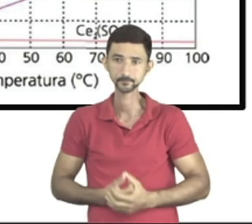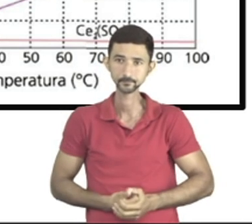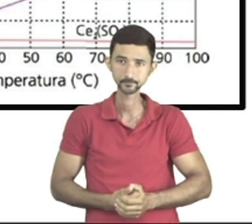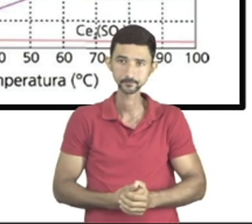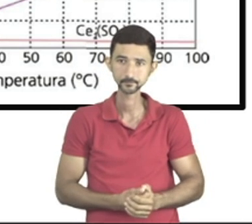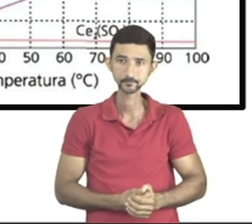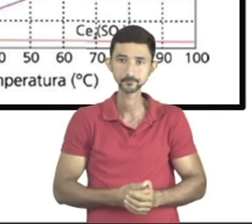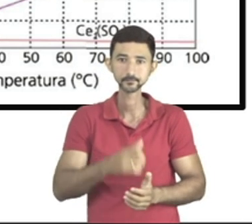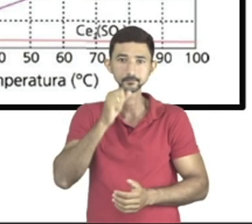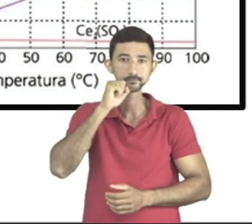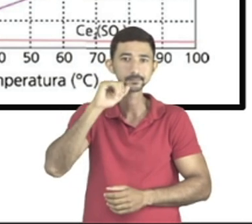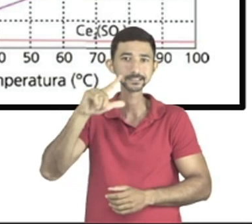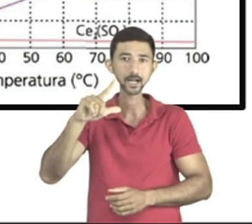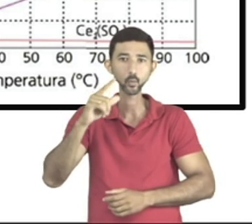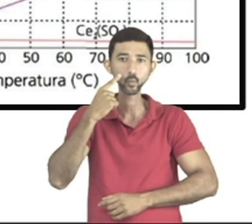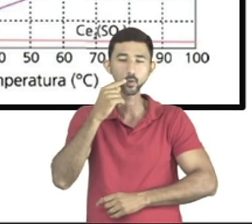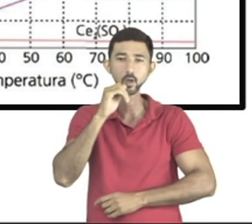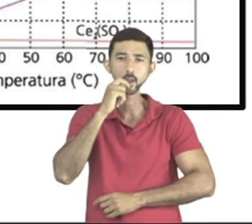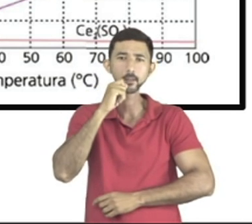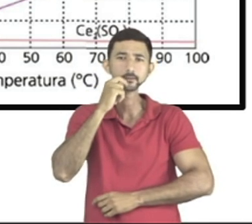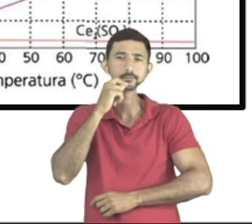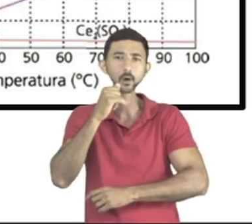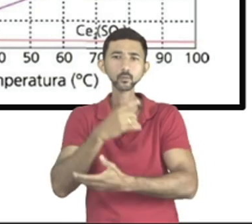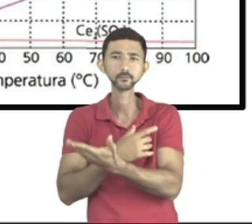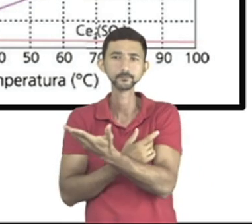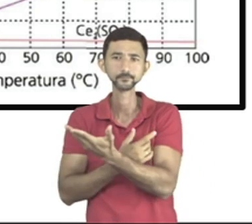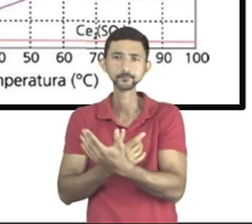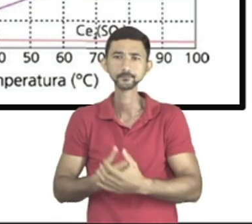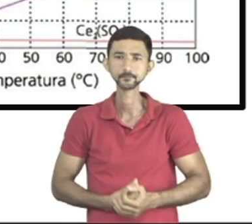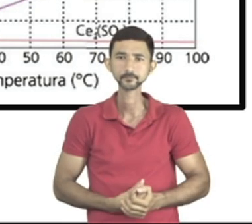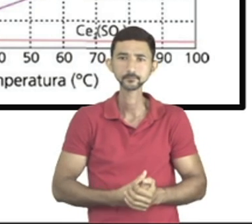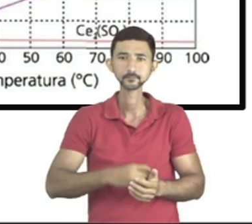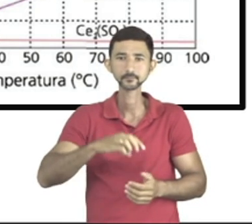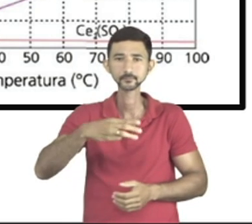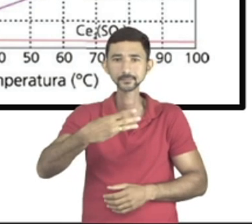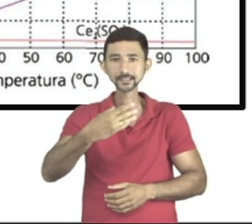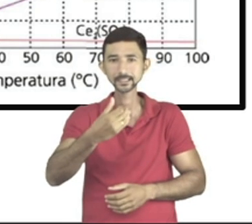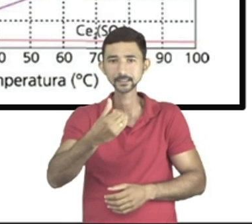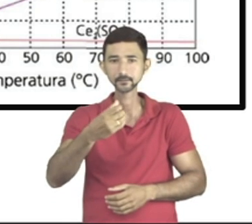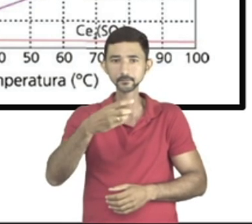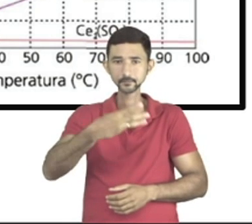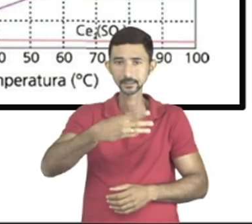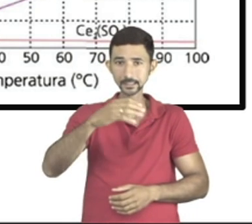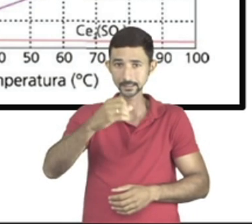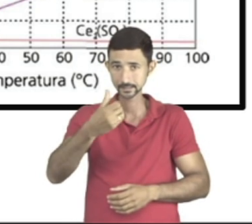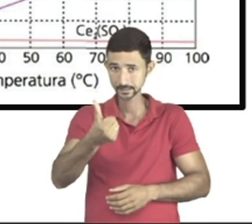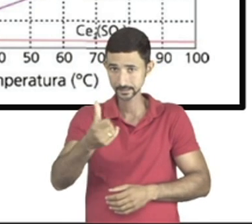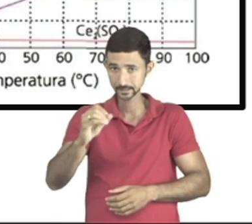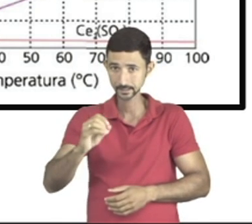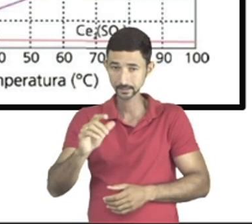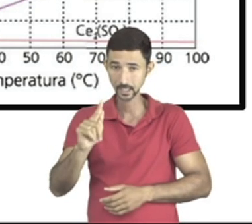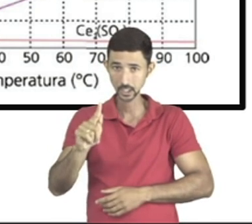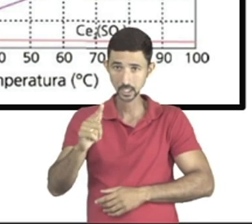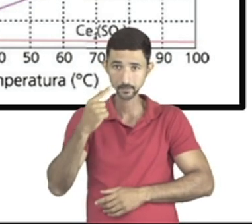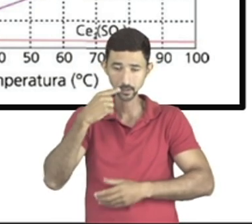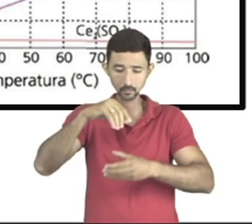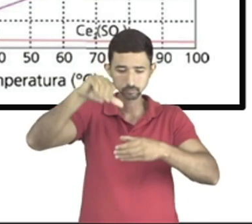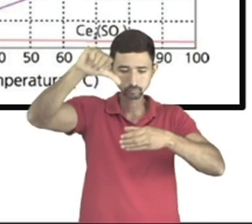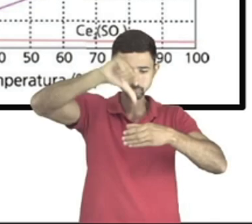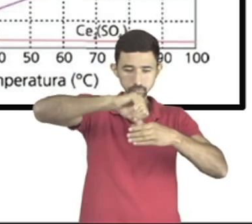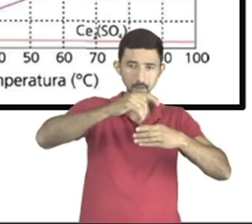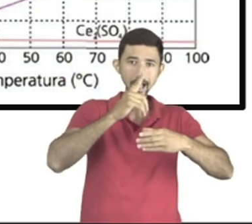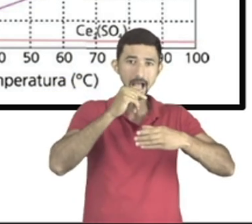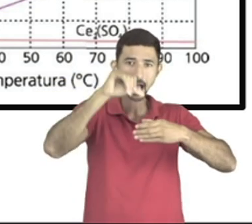cloreto de sódio, sal de cozinha, com 360 gramas em cada 1000 gramas de água. Quer